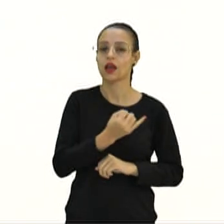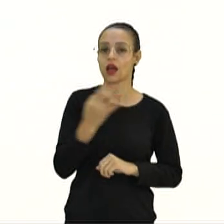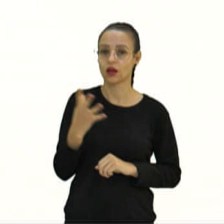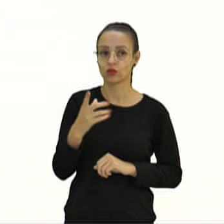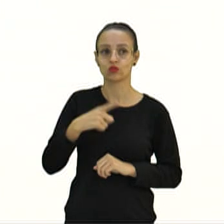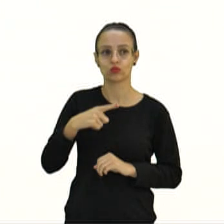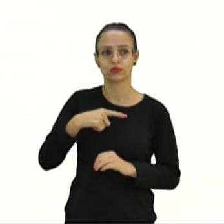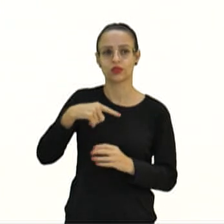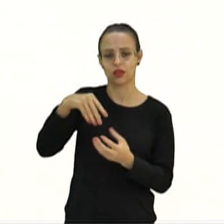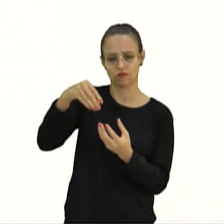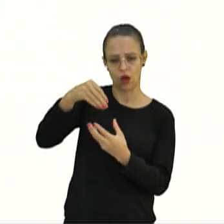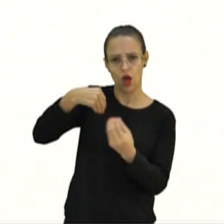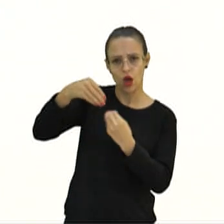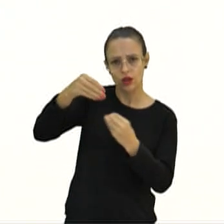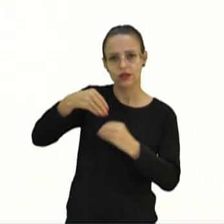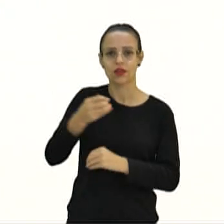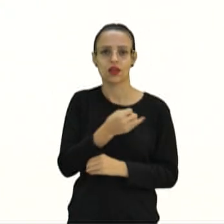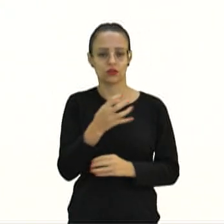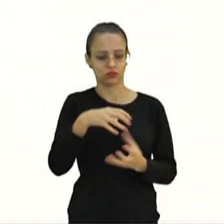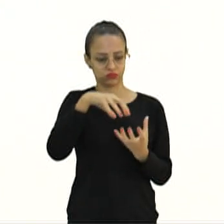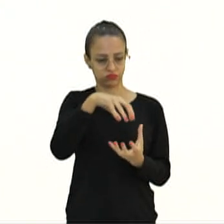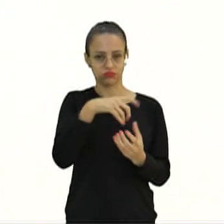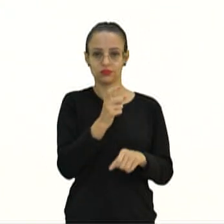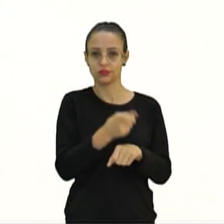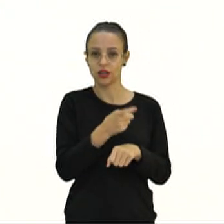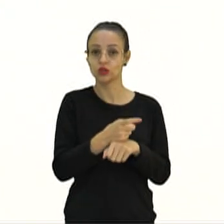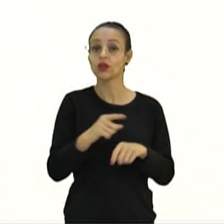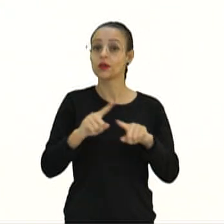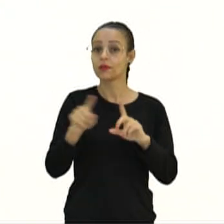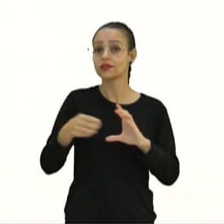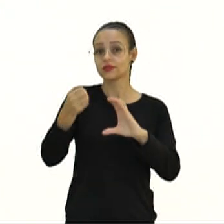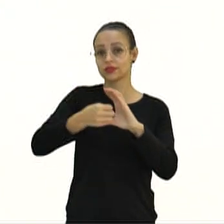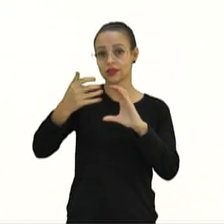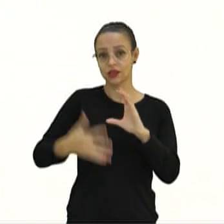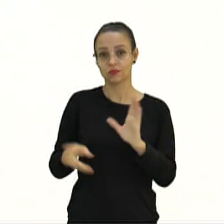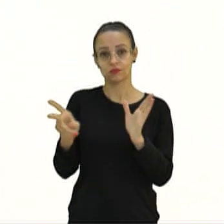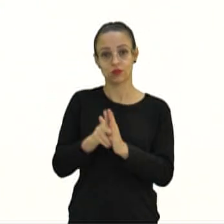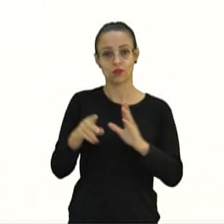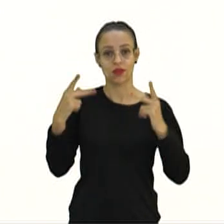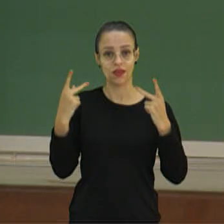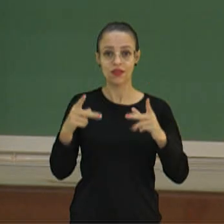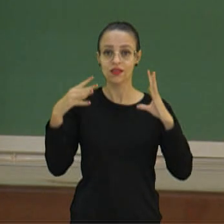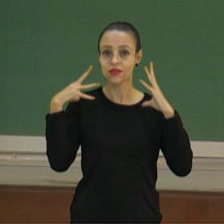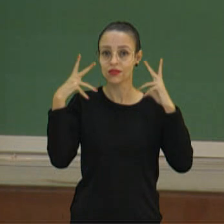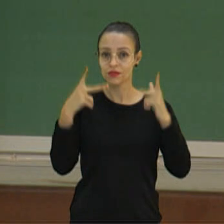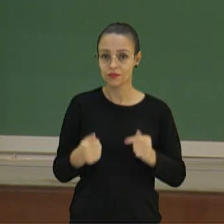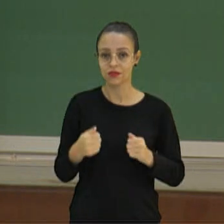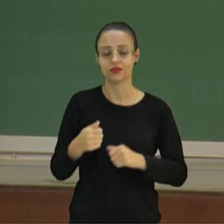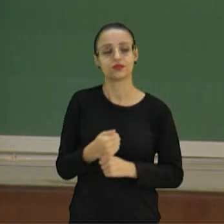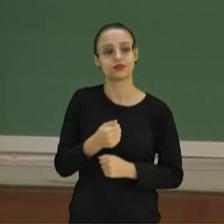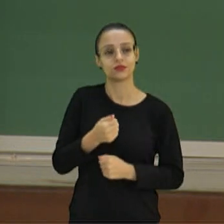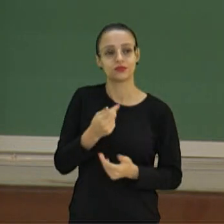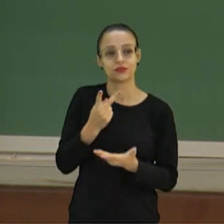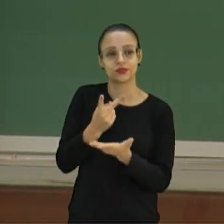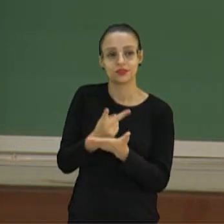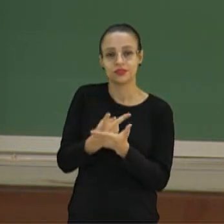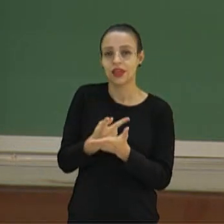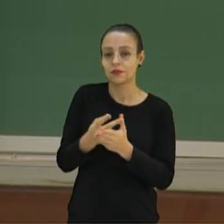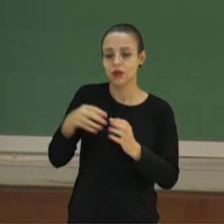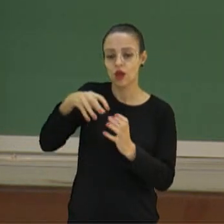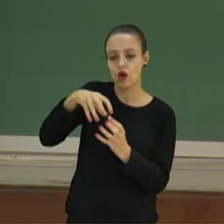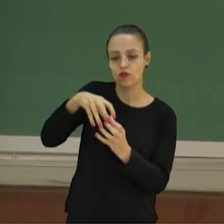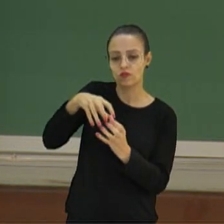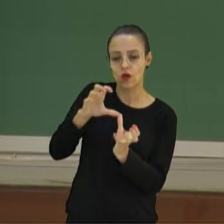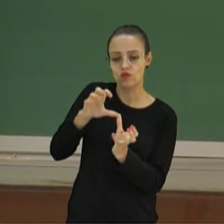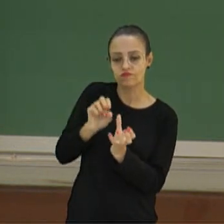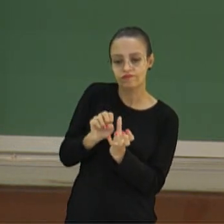casca mais molinha, outras uma mais rígida, mas é uma característica desses animais. Então eles sempre saem dos ovinhos, ou então do